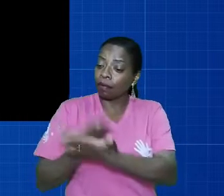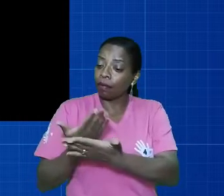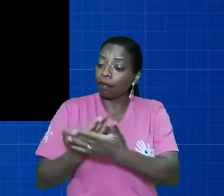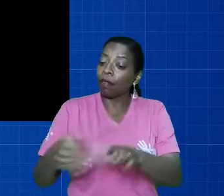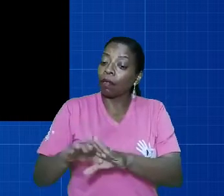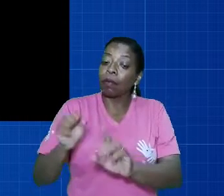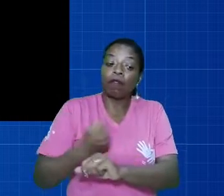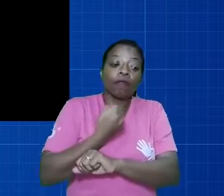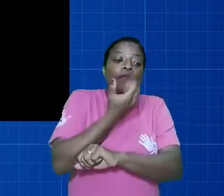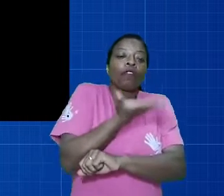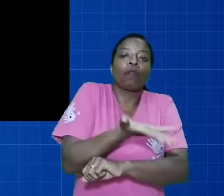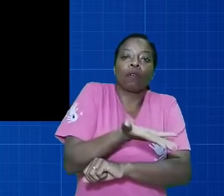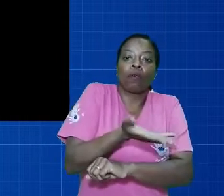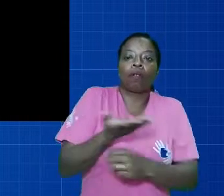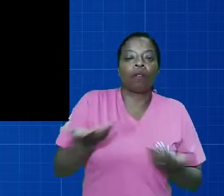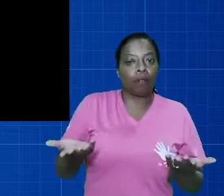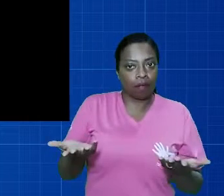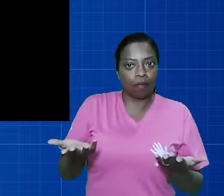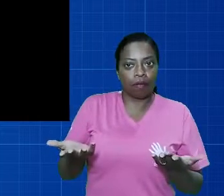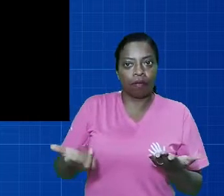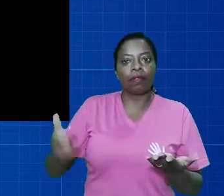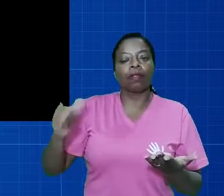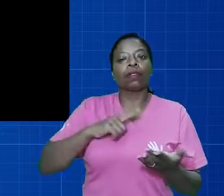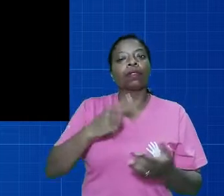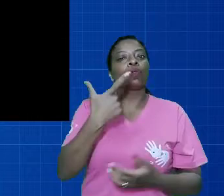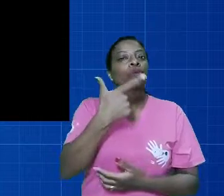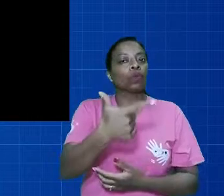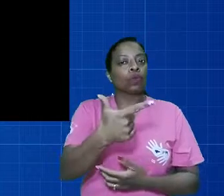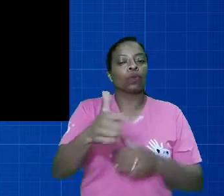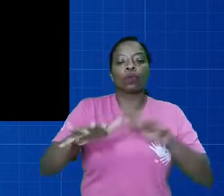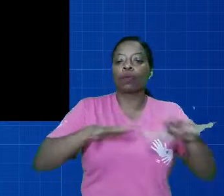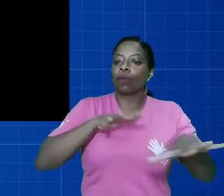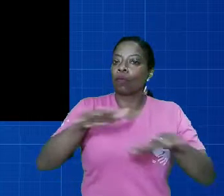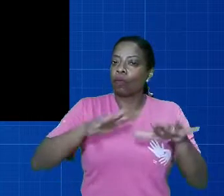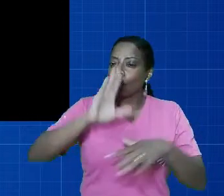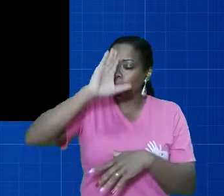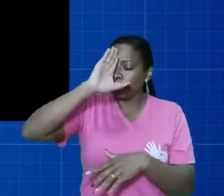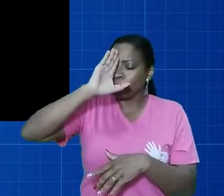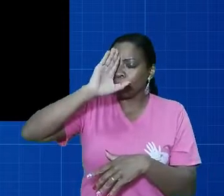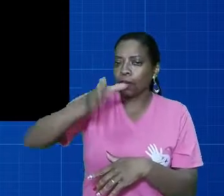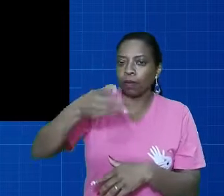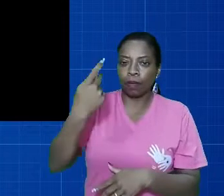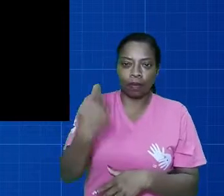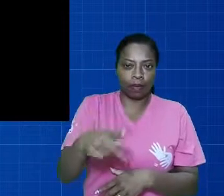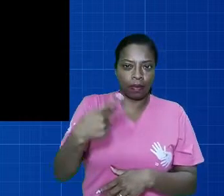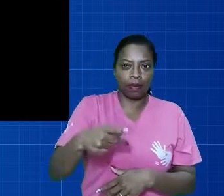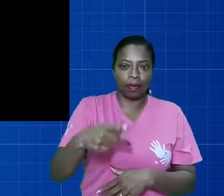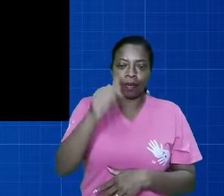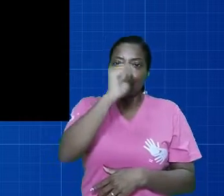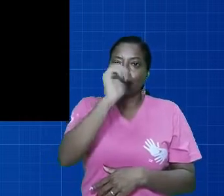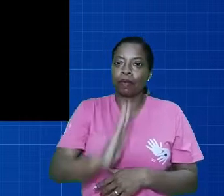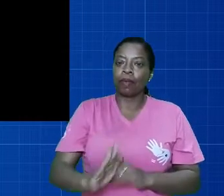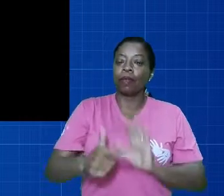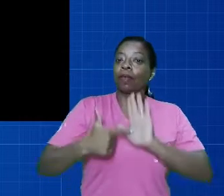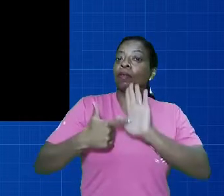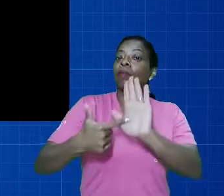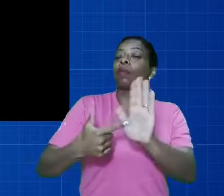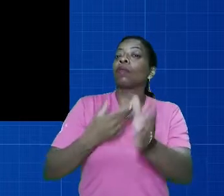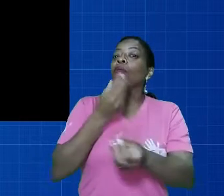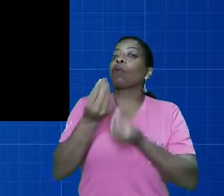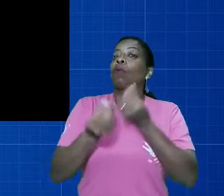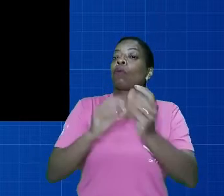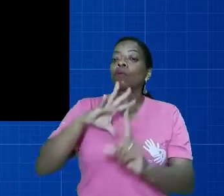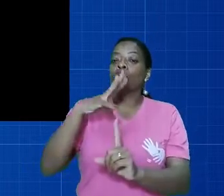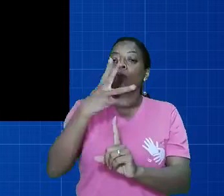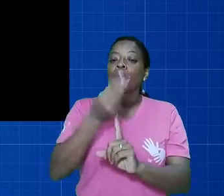dois movimentos principais aqui no Brasil que orientaram, né, essa criação da arte como técnica e